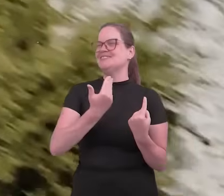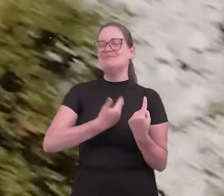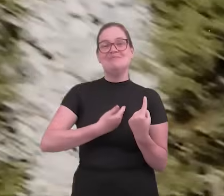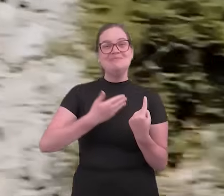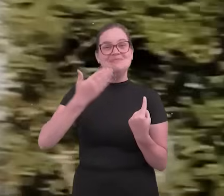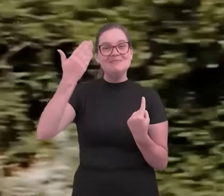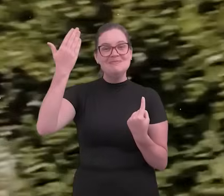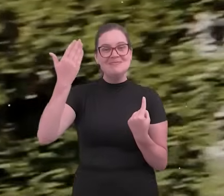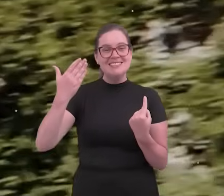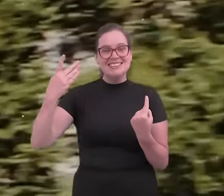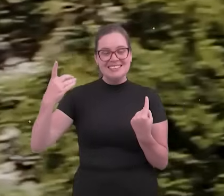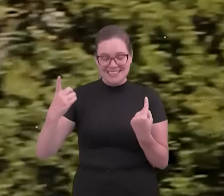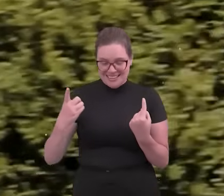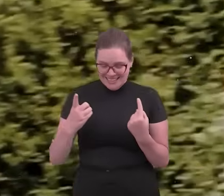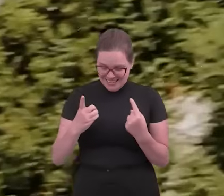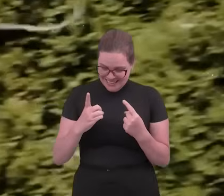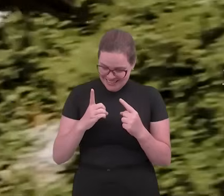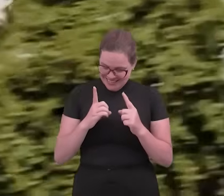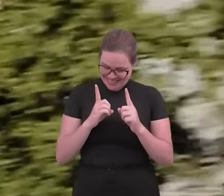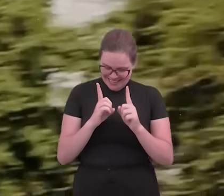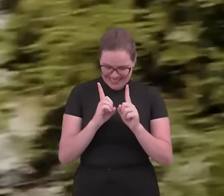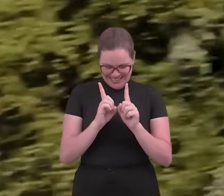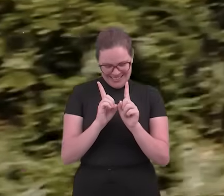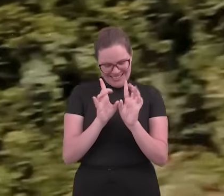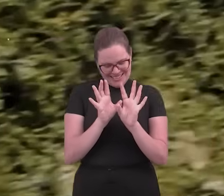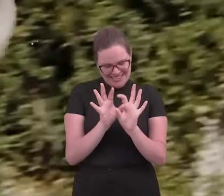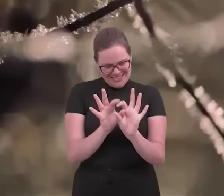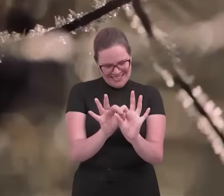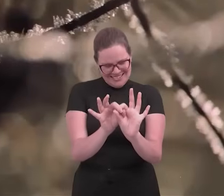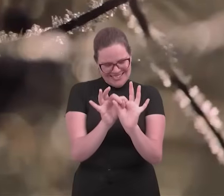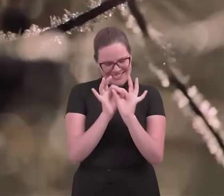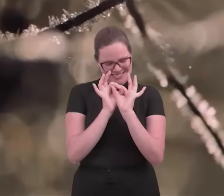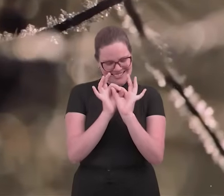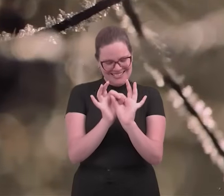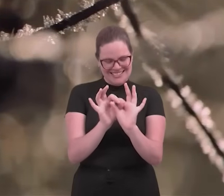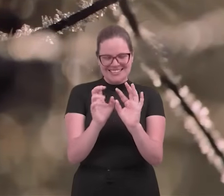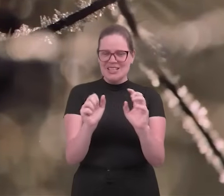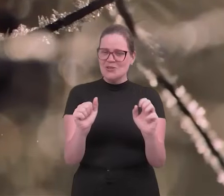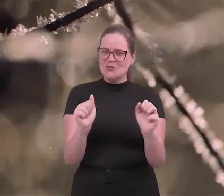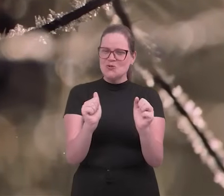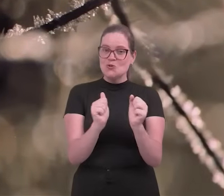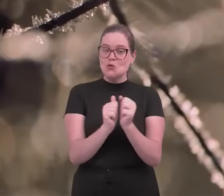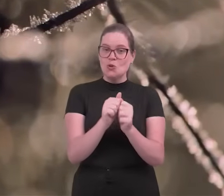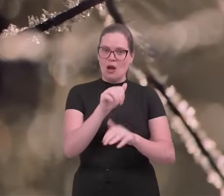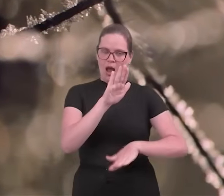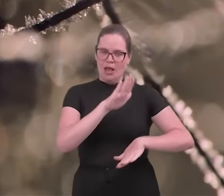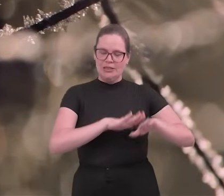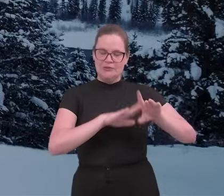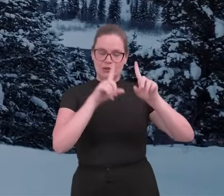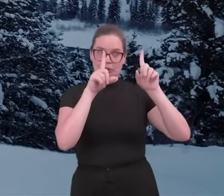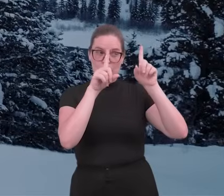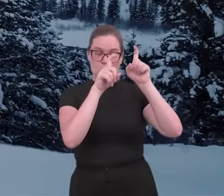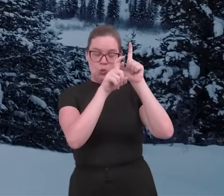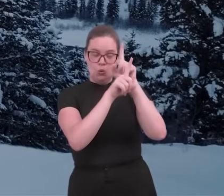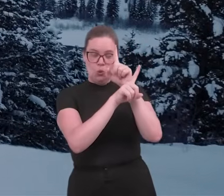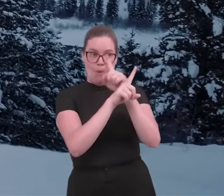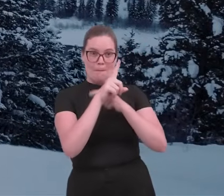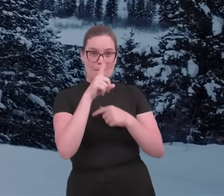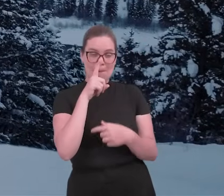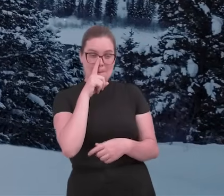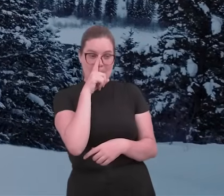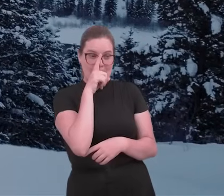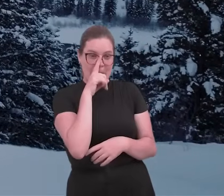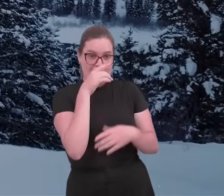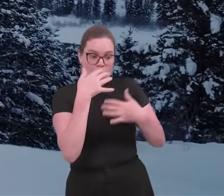eu tenho um amigo em meio aos perigos,